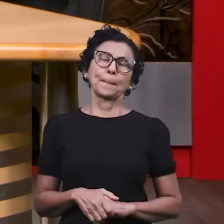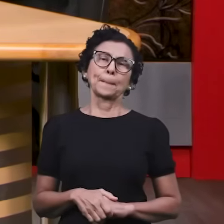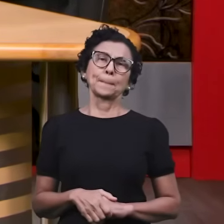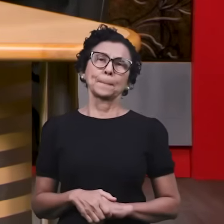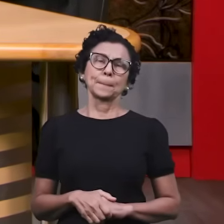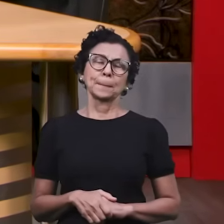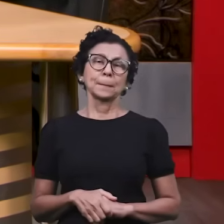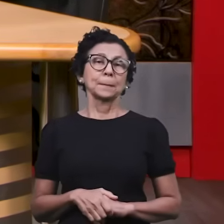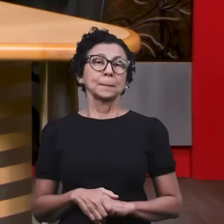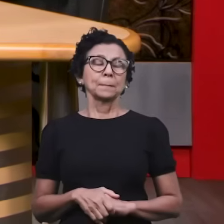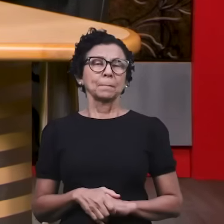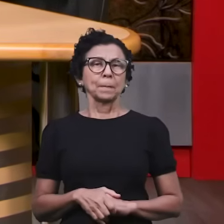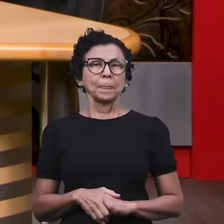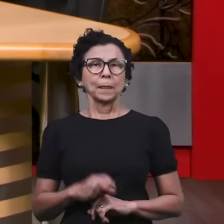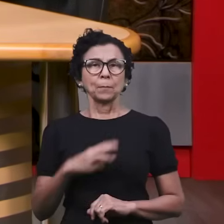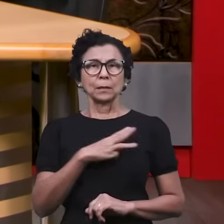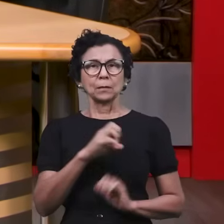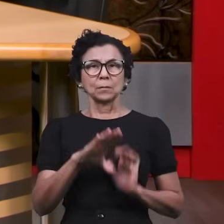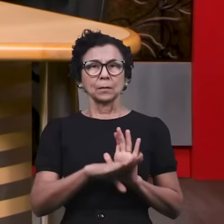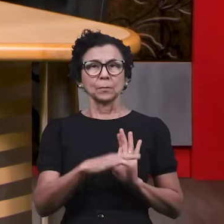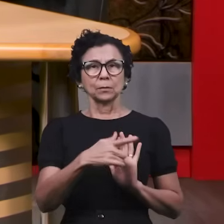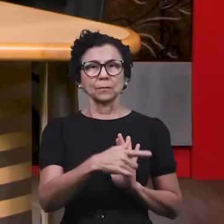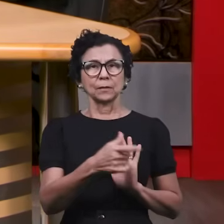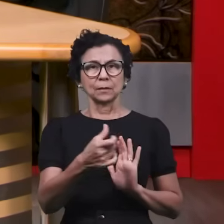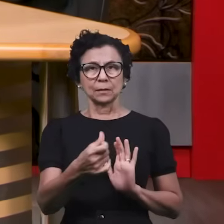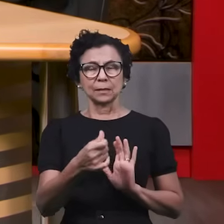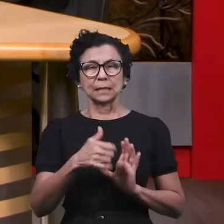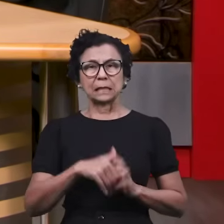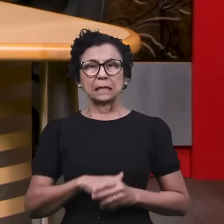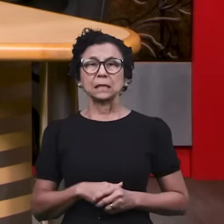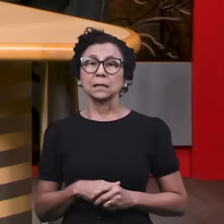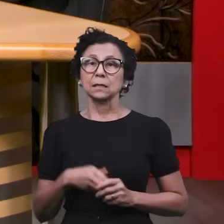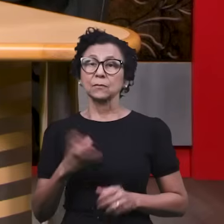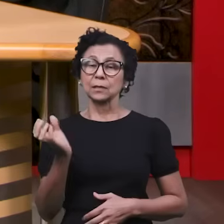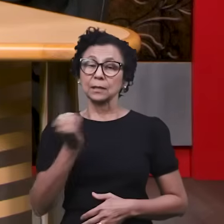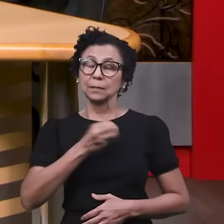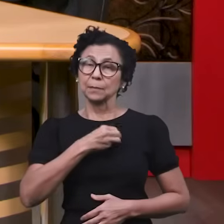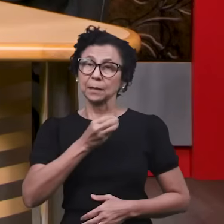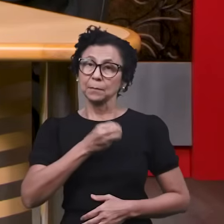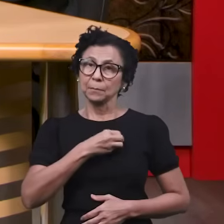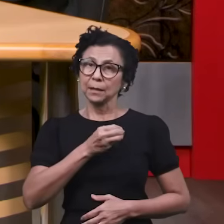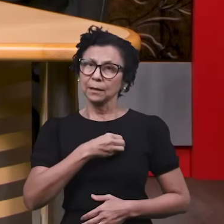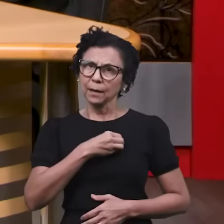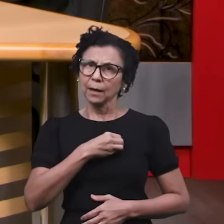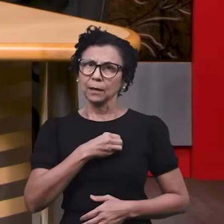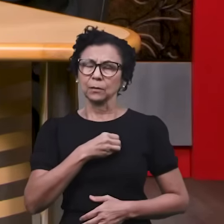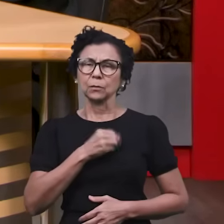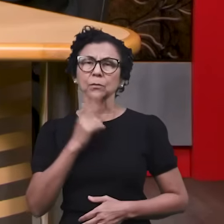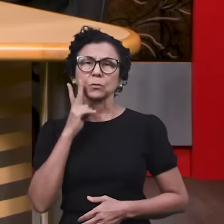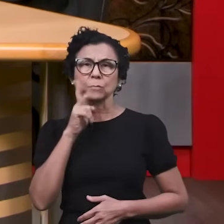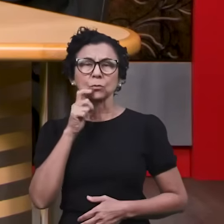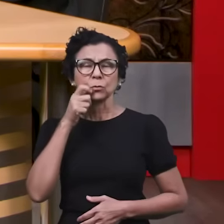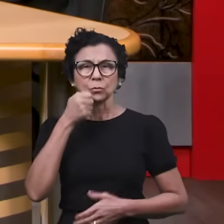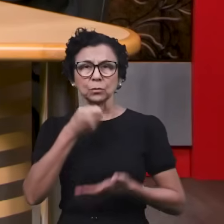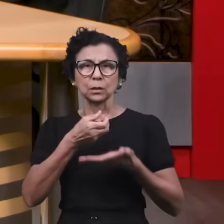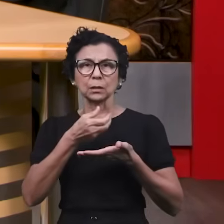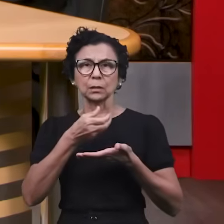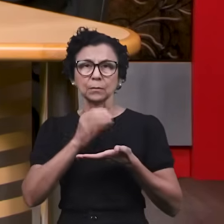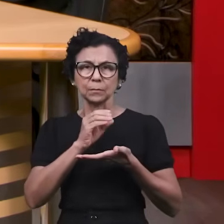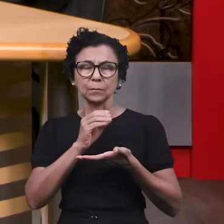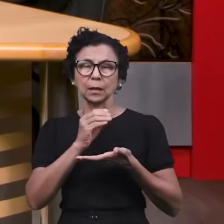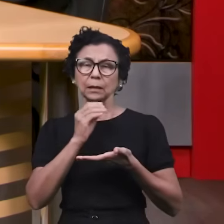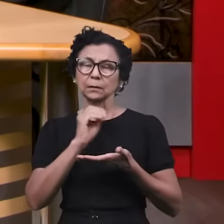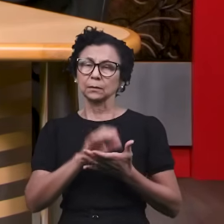26. Ele diz: quem come e bebe indignamente, come e bebe juízo para